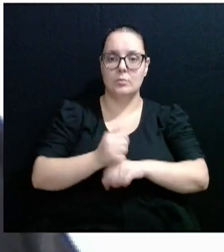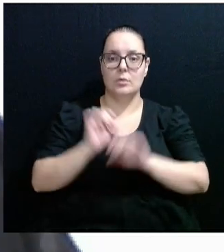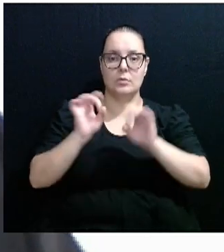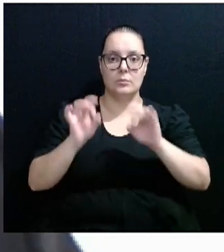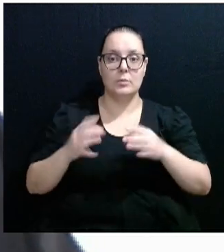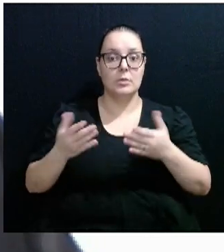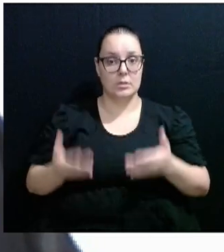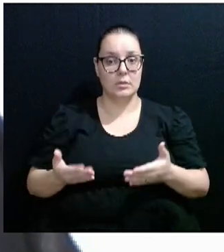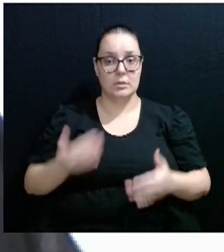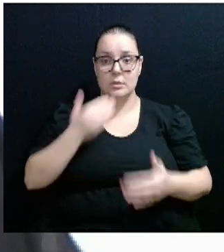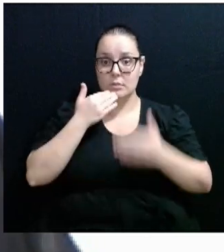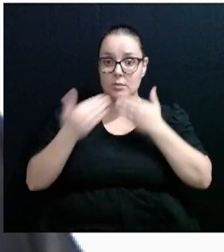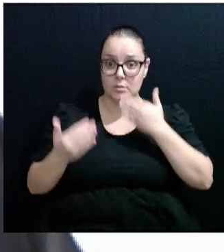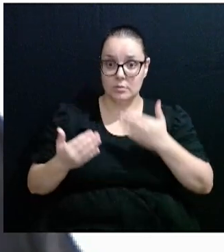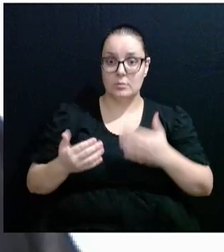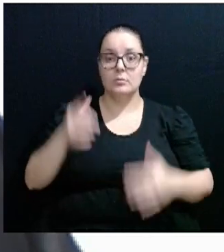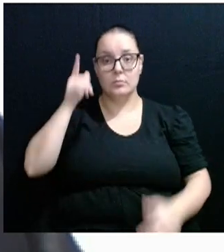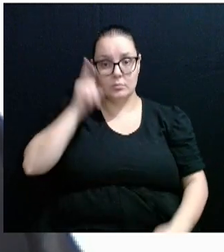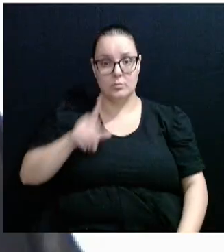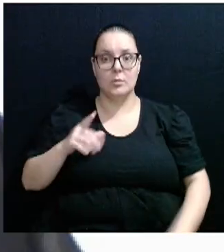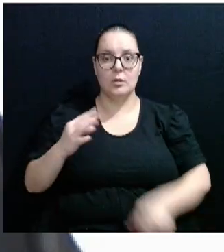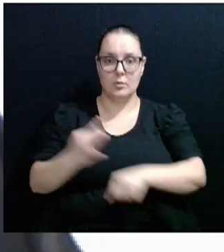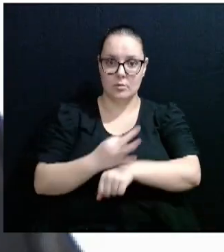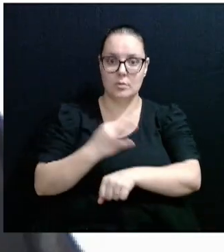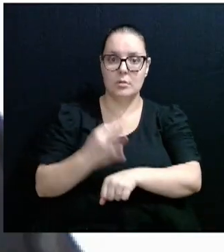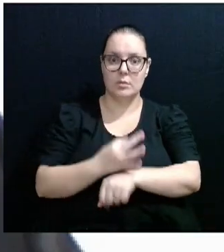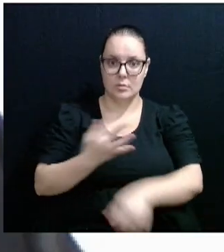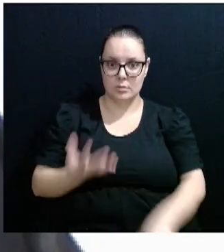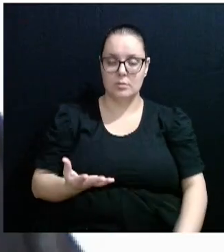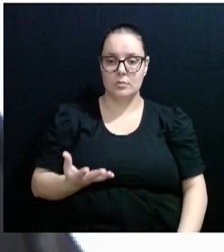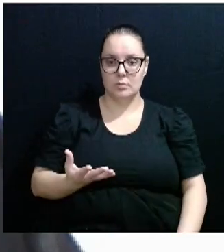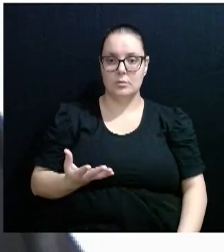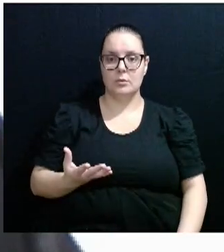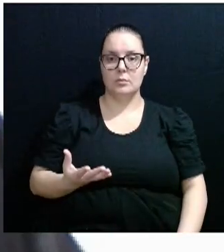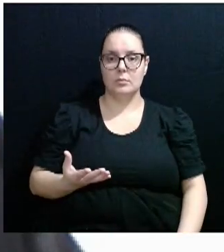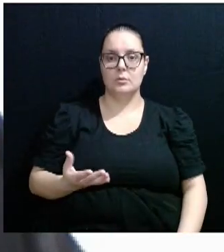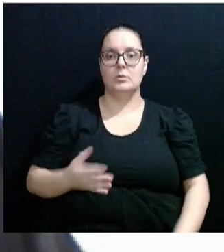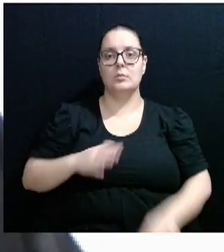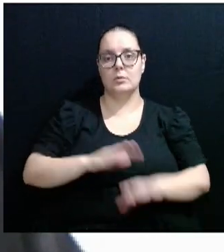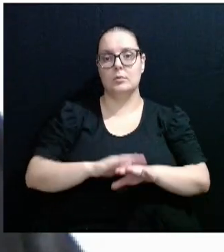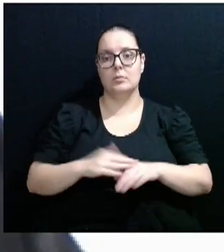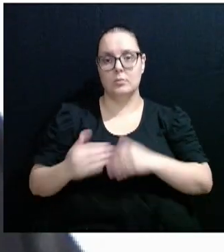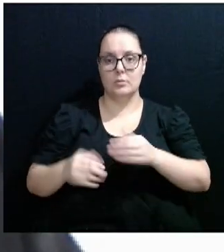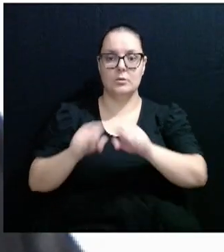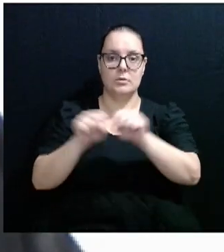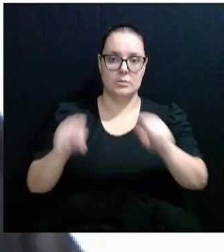demandas para conseguir resistir contra as abusividades do sistema de saúde.